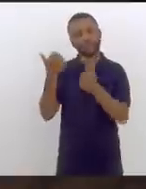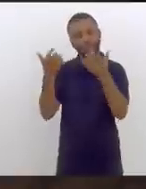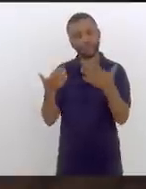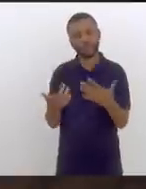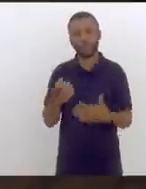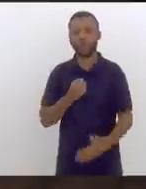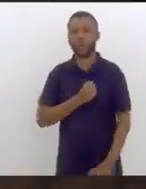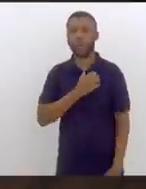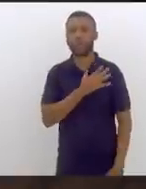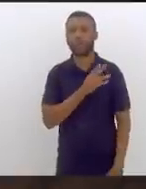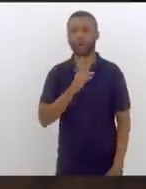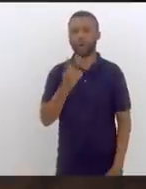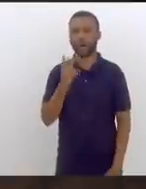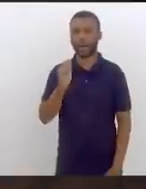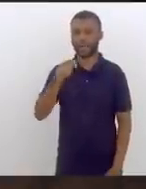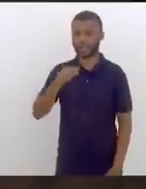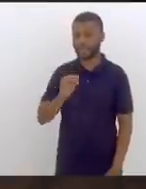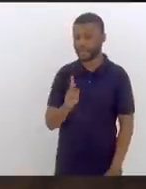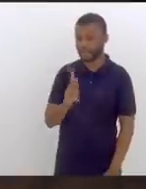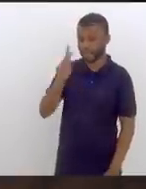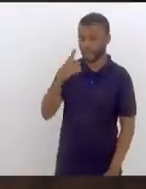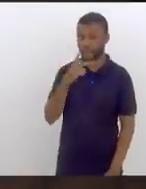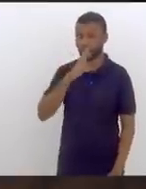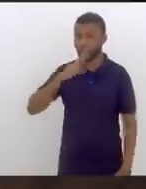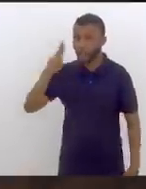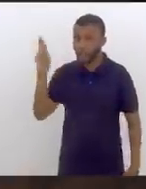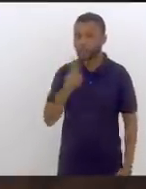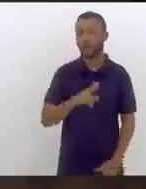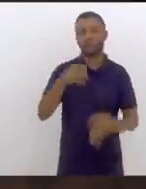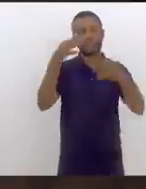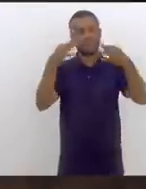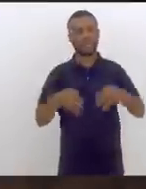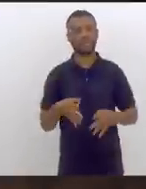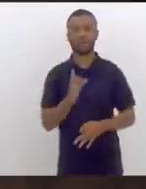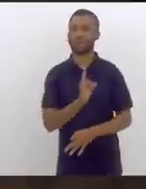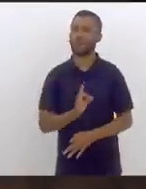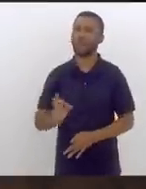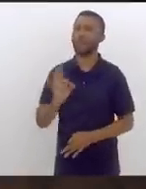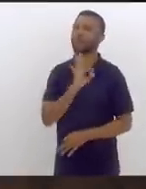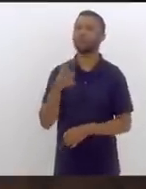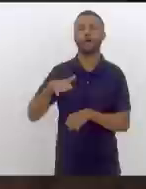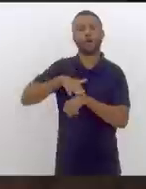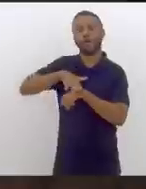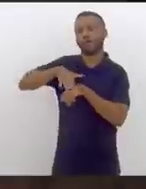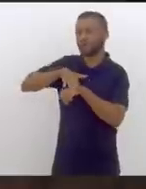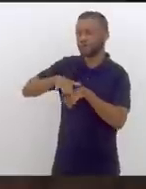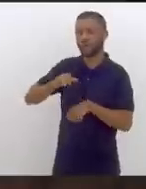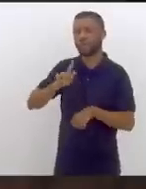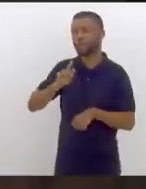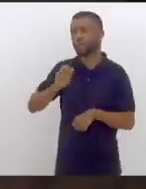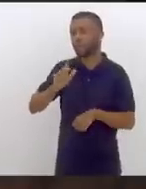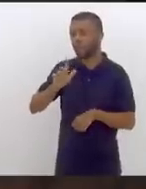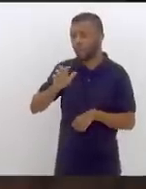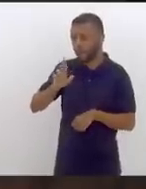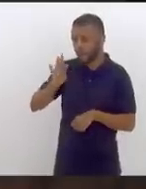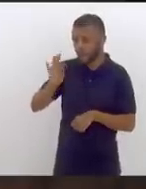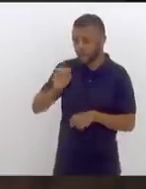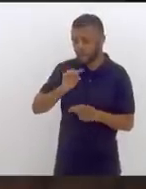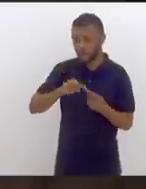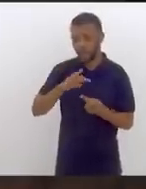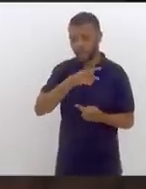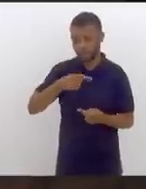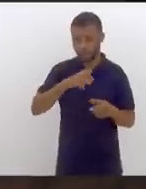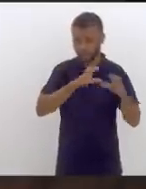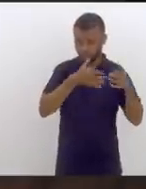ralic né já que a gente não conseguiu ter uma resposta eu vou conversar aqui com o Gualberto que é o presidente da